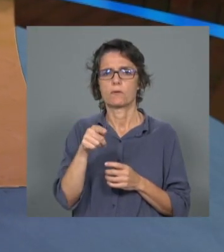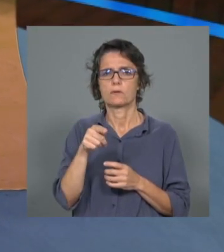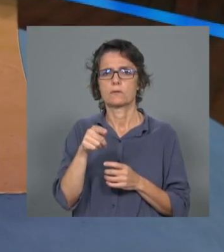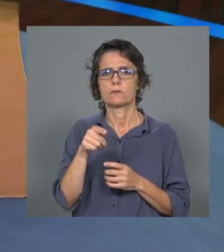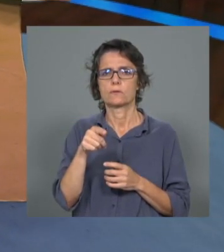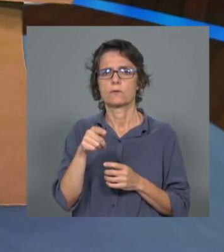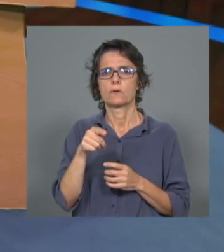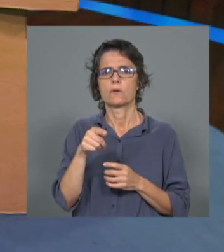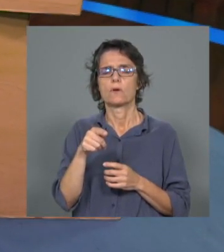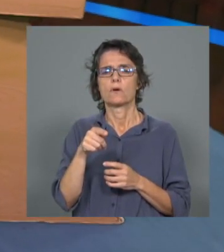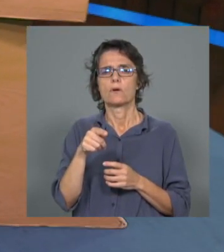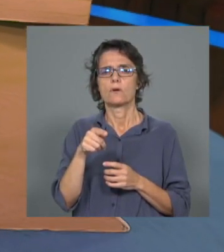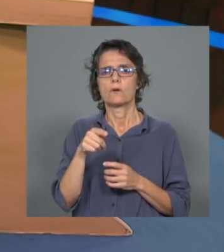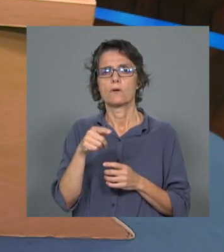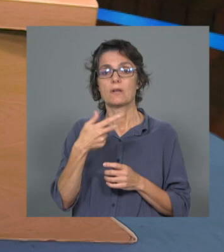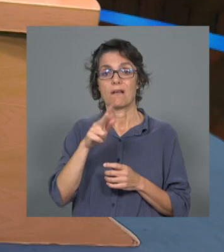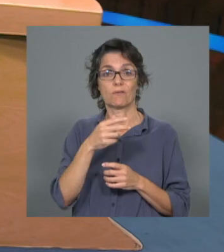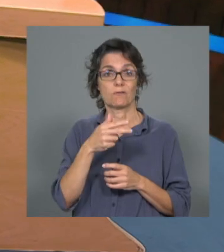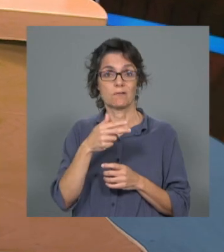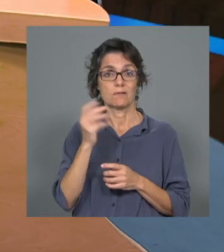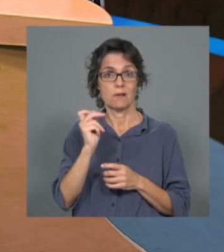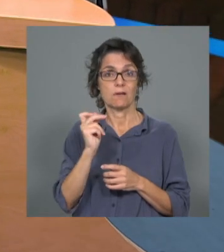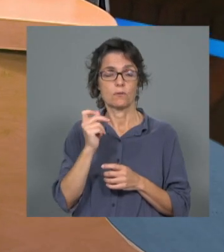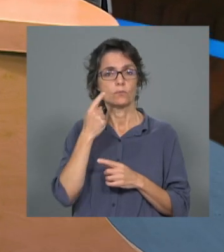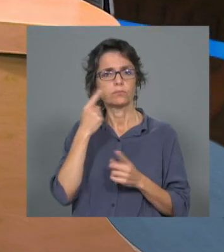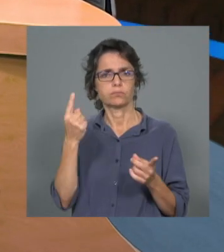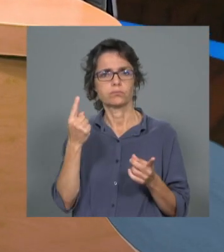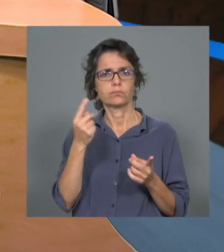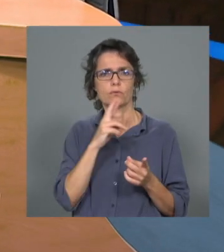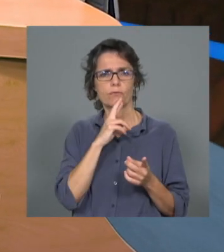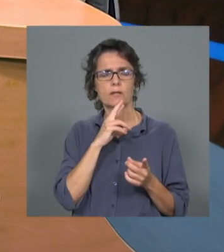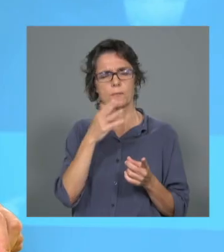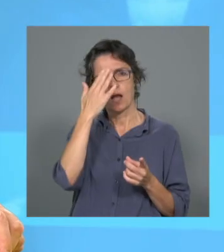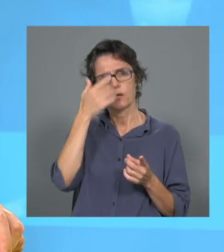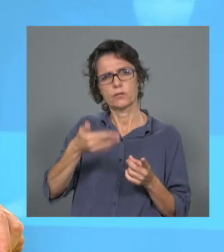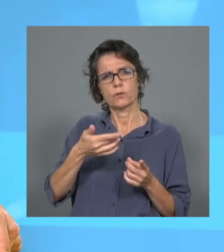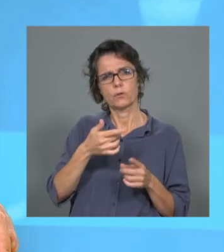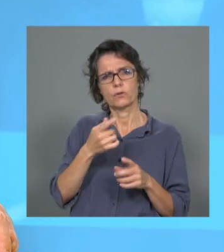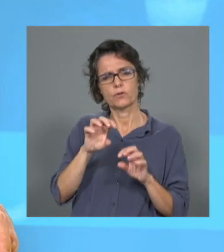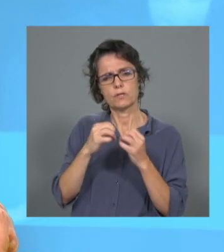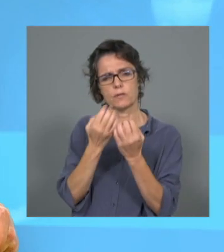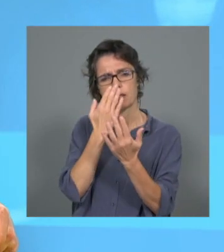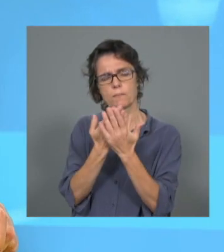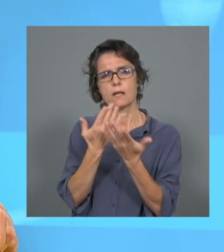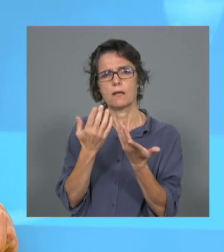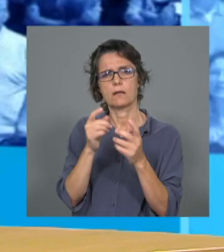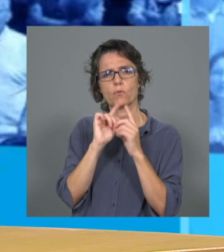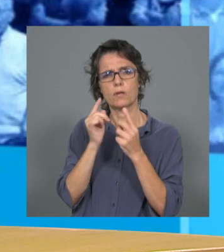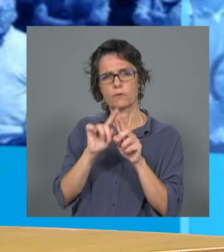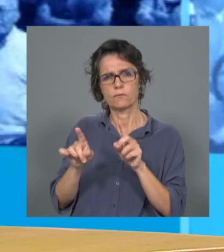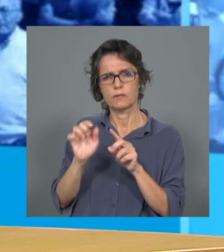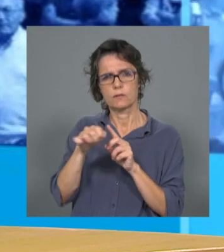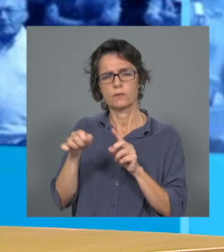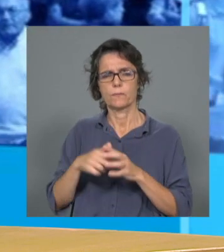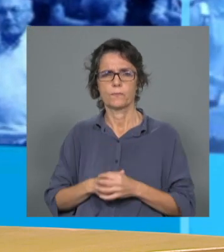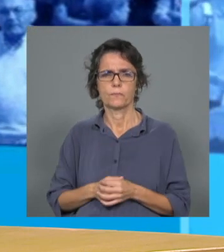para projetar Fátima num tempo que é diferente, por certo, e exigir também um diálogo diferente com a sociedade? Sim, e nós temos procurado fazê-lo